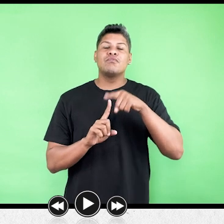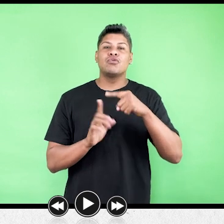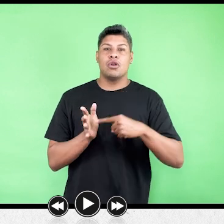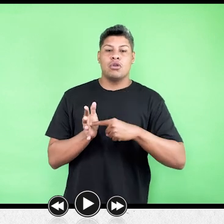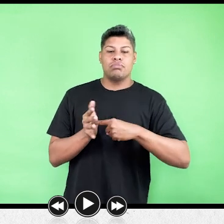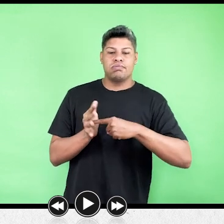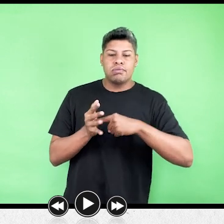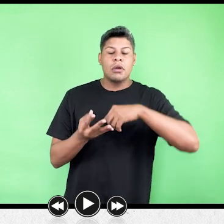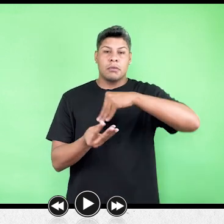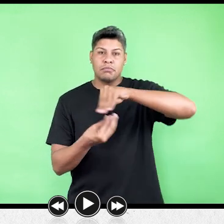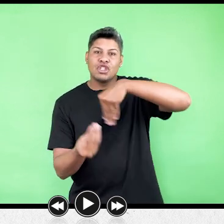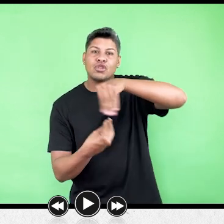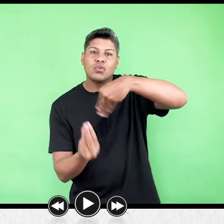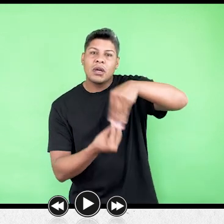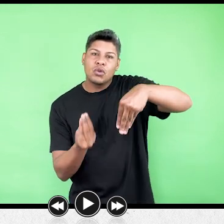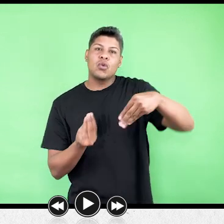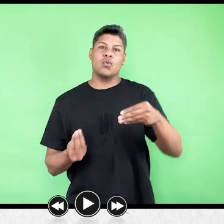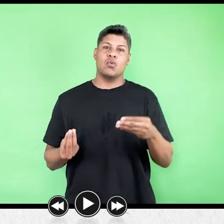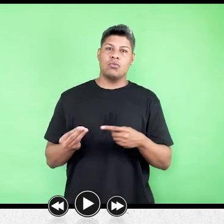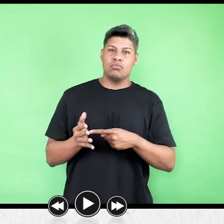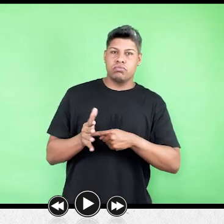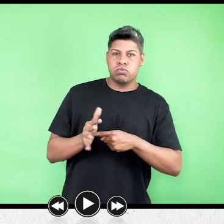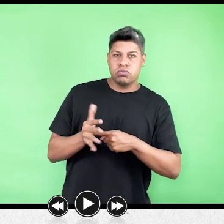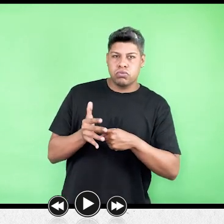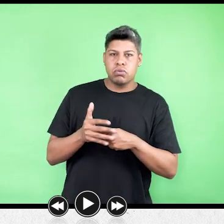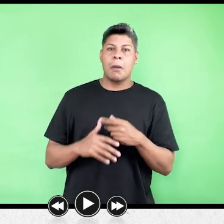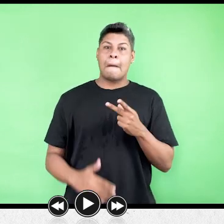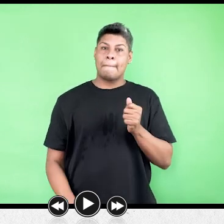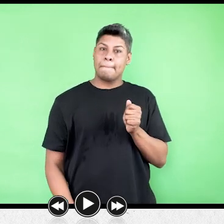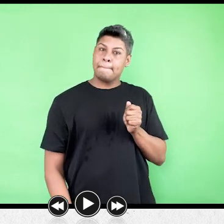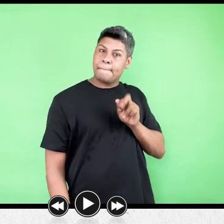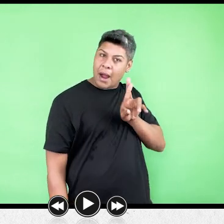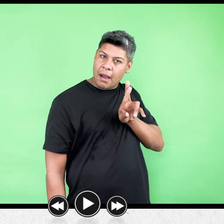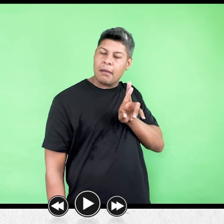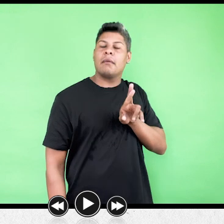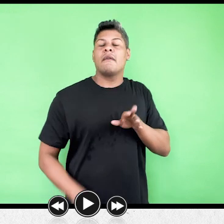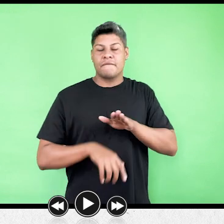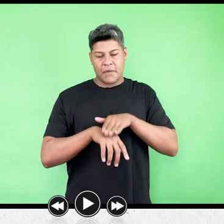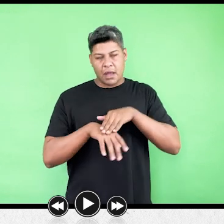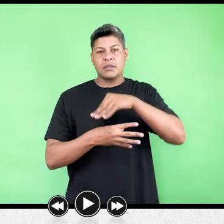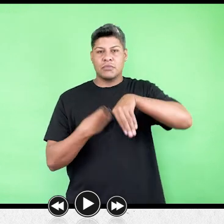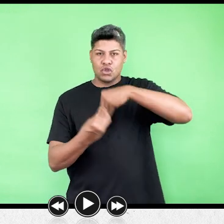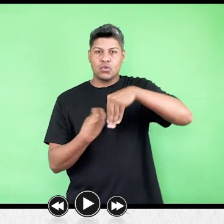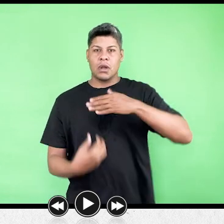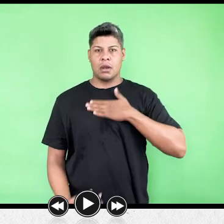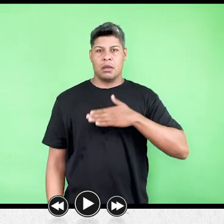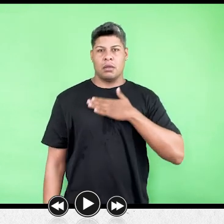como misturadores aqui em turbinas ou então em pá rotativas, que vão também propiciar essa mistura lenta da